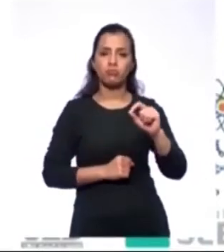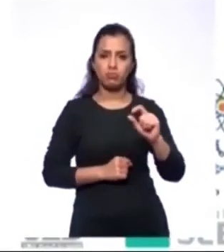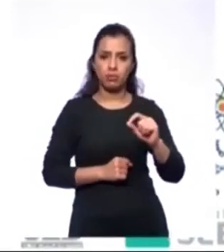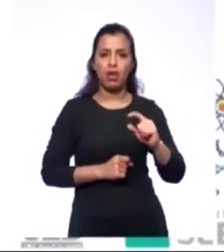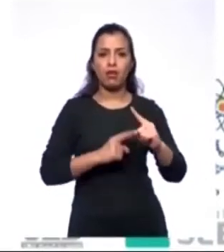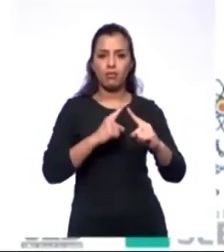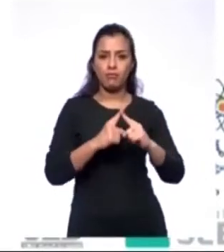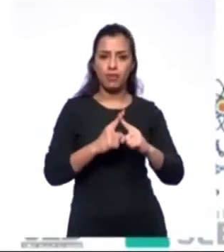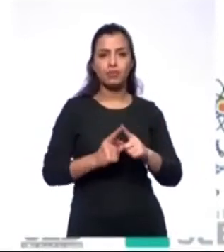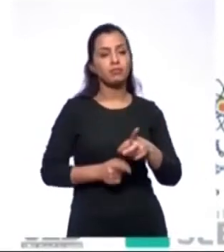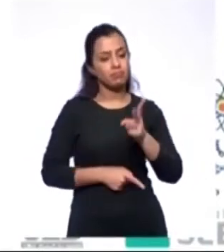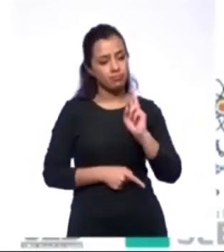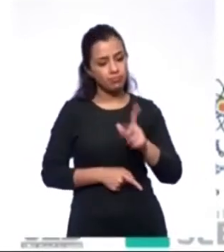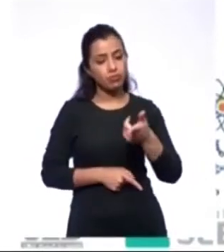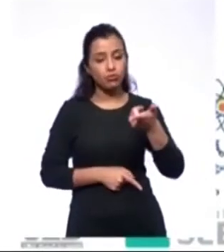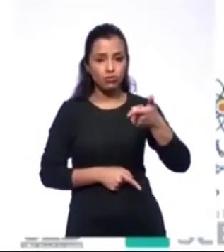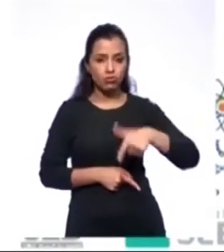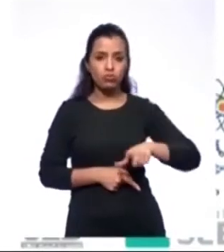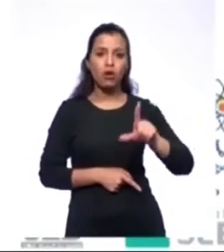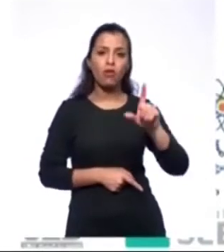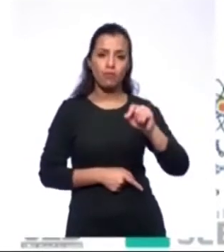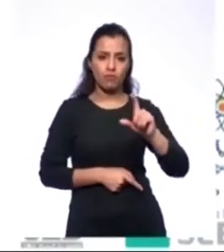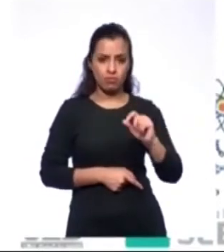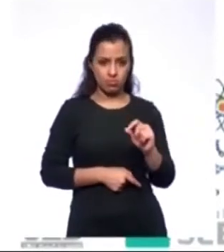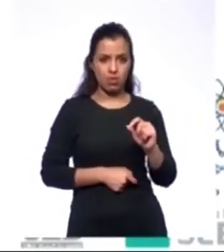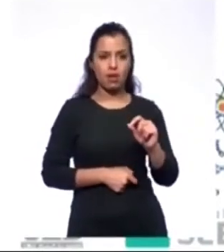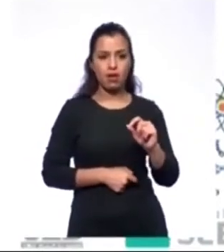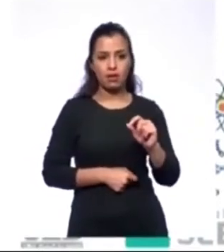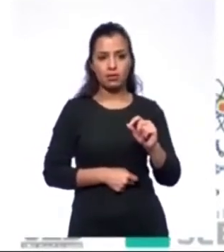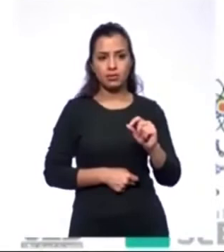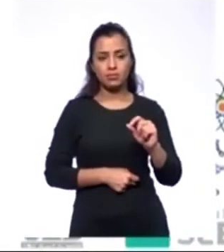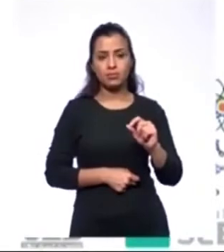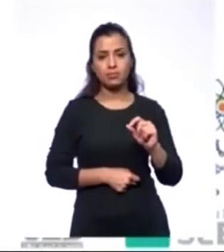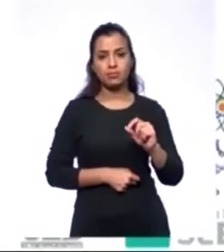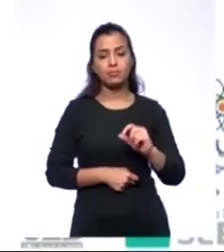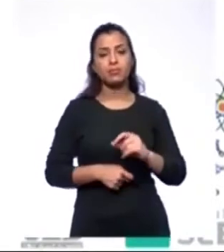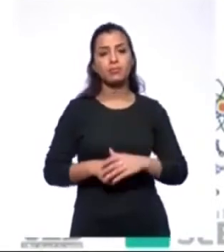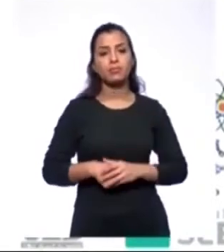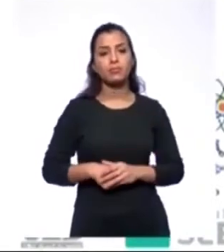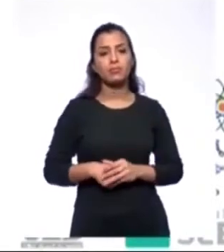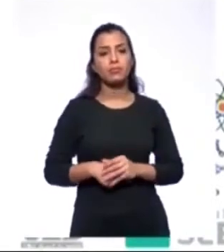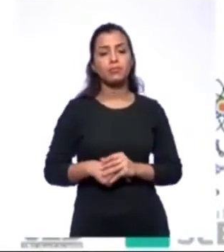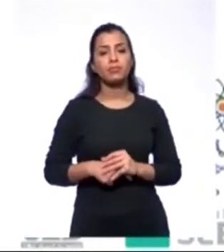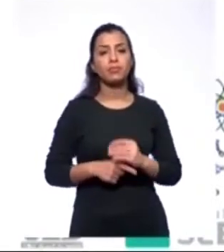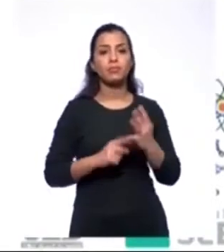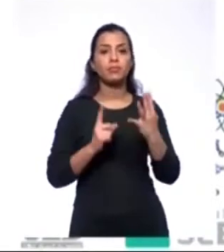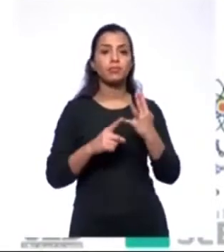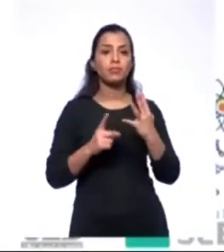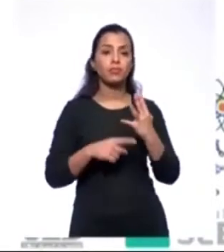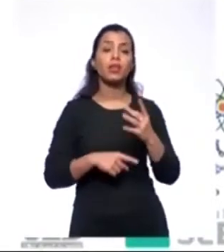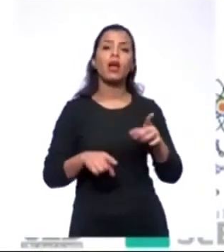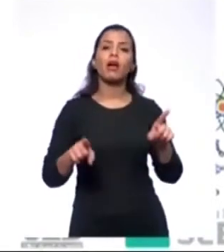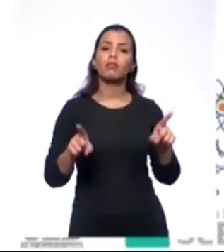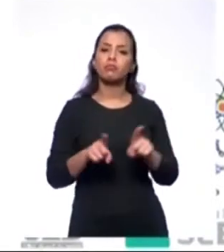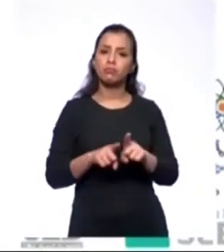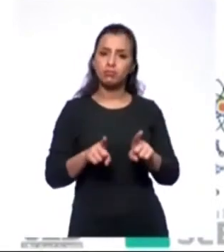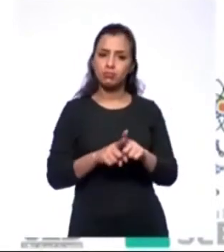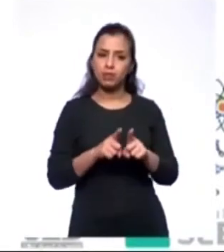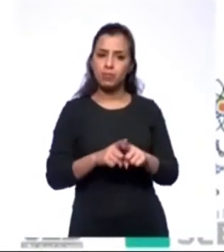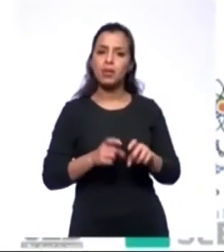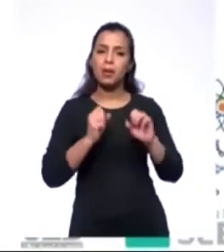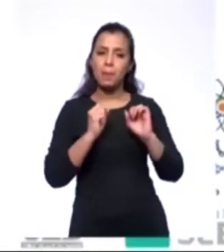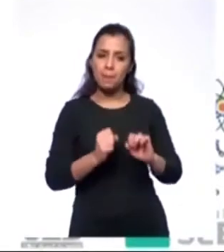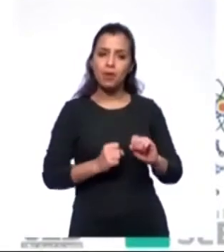próxima casinha como também pode repetir algarismos tem 10 possibilidades e na próxima casinha como também pode